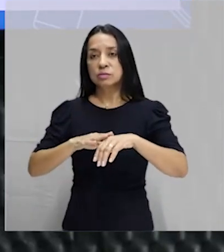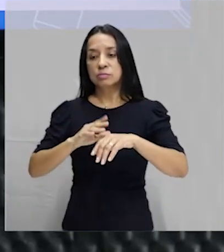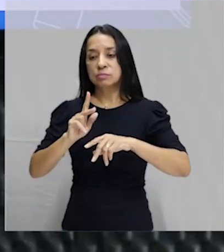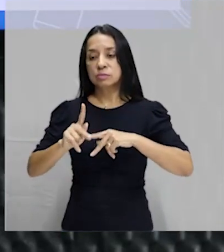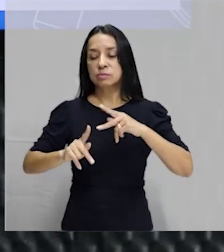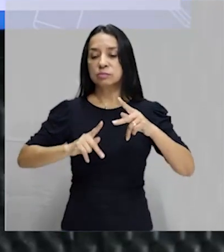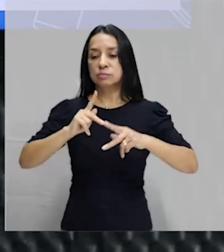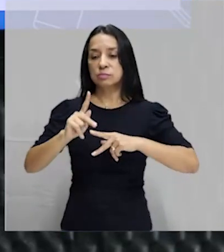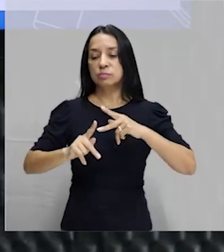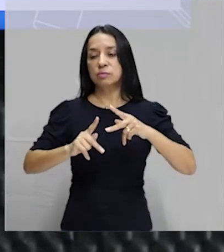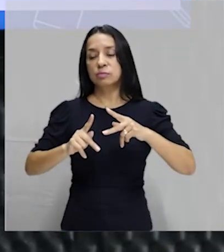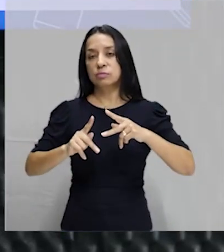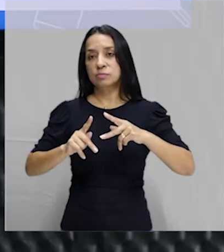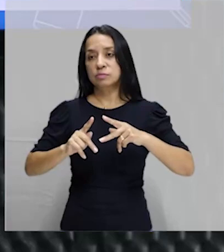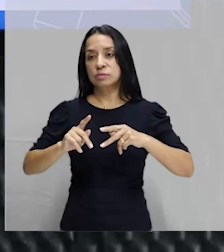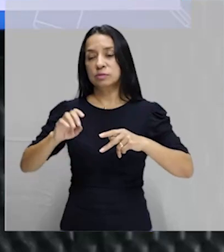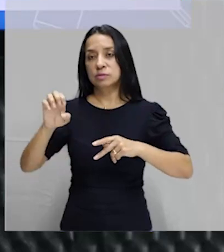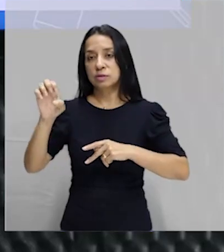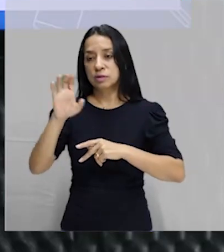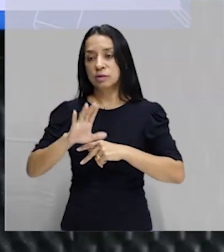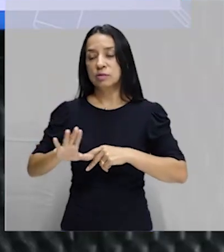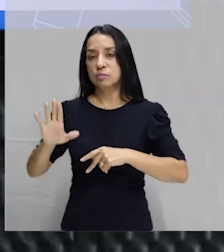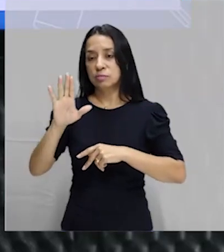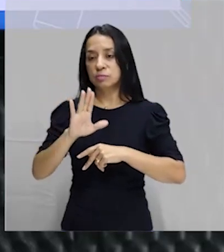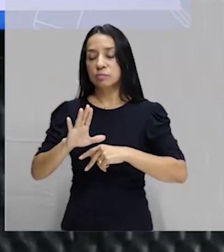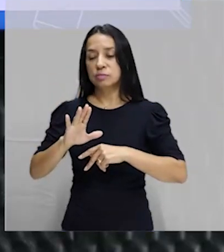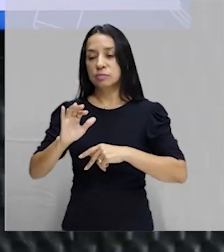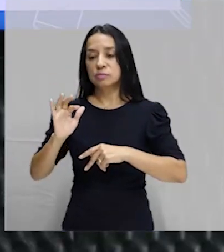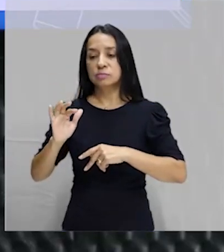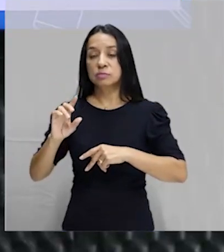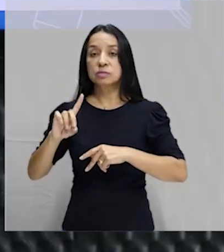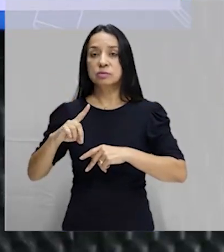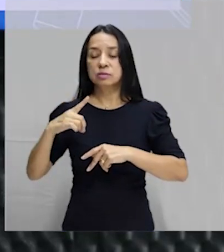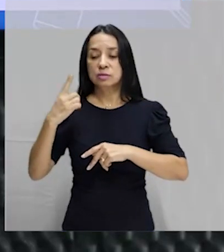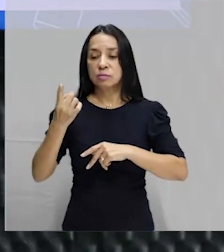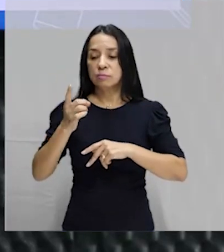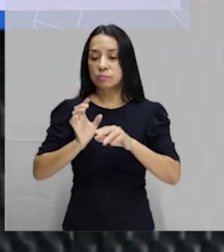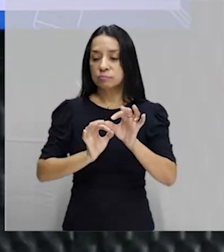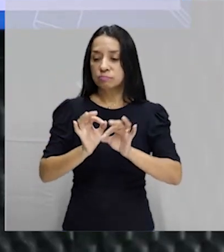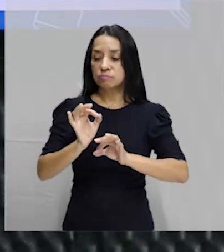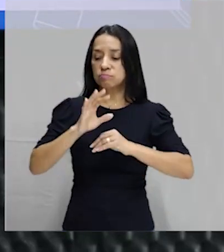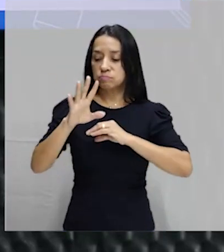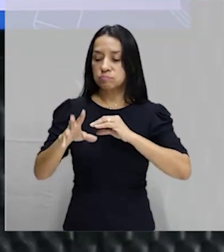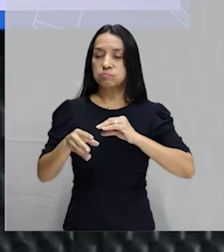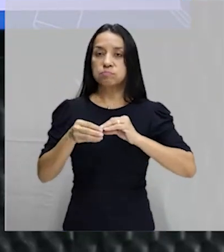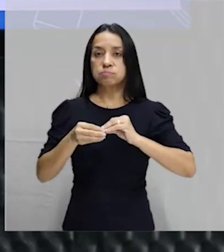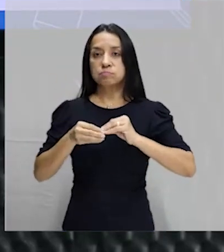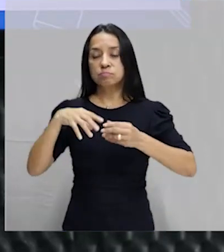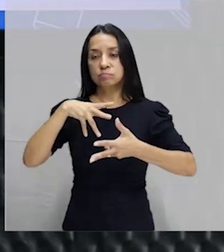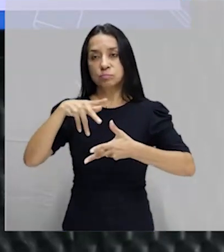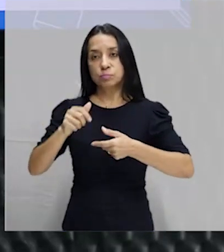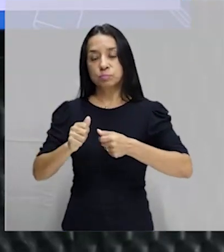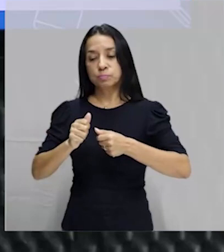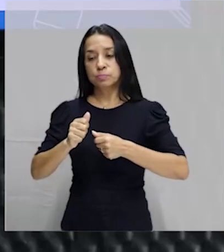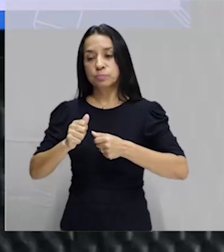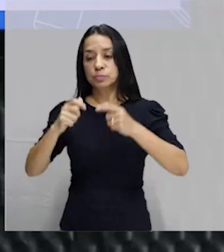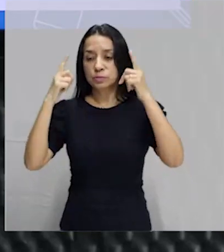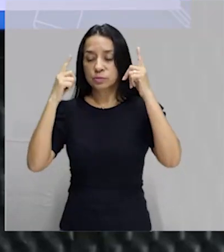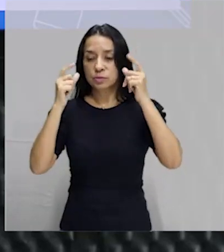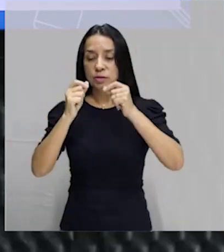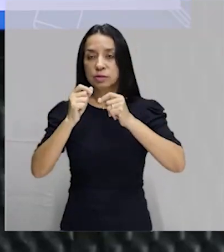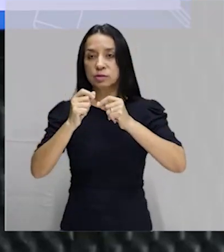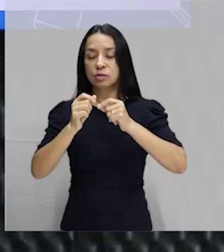povos indo-europeus, os povos que mais tarde vão formar o mundo grego. A chegada, por exemplo,